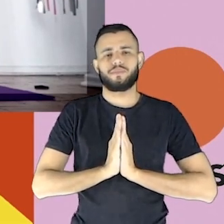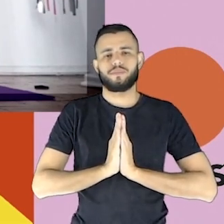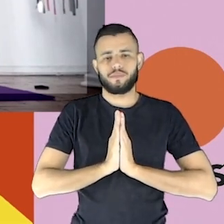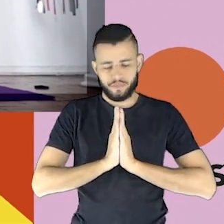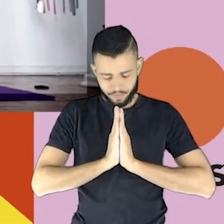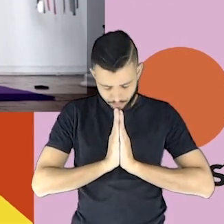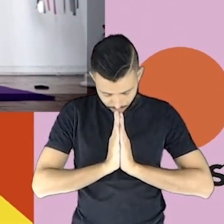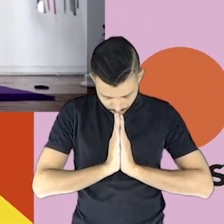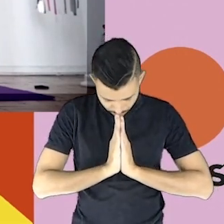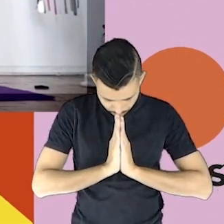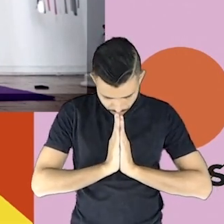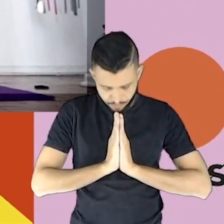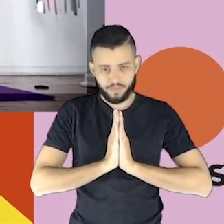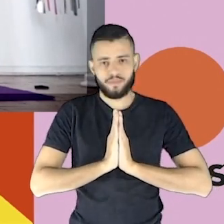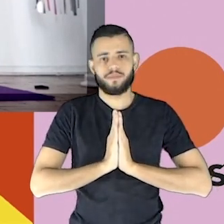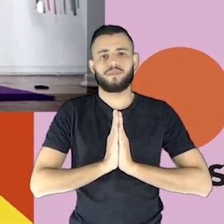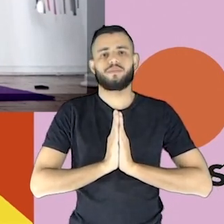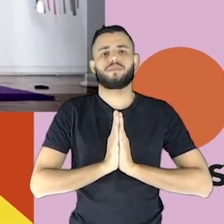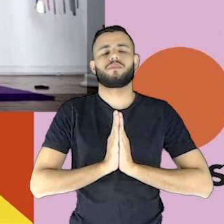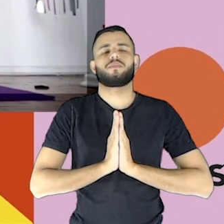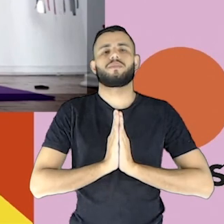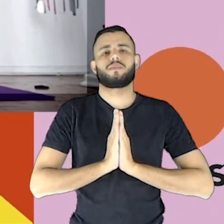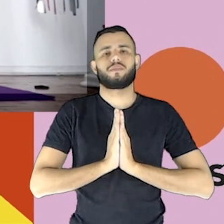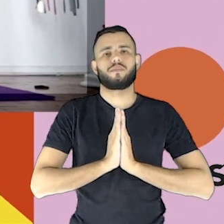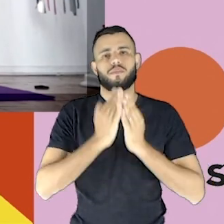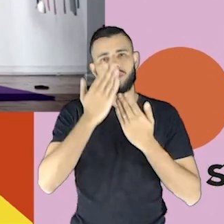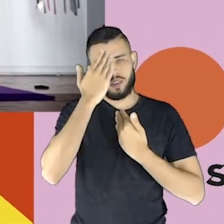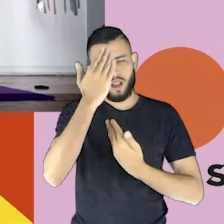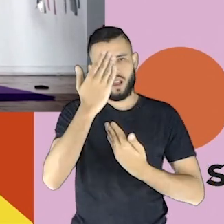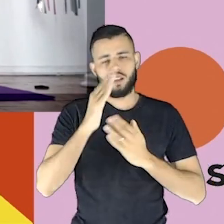Namastê, gente.